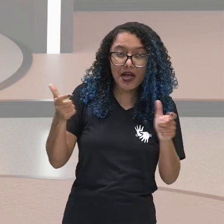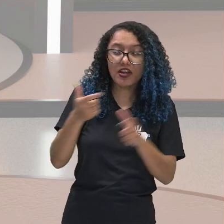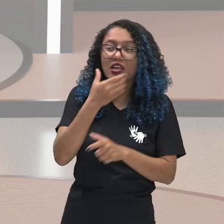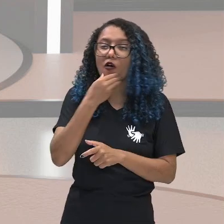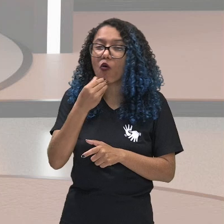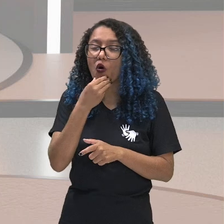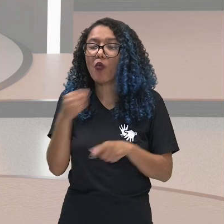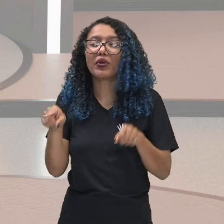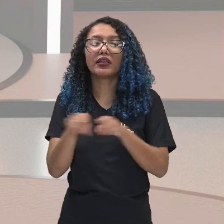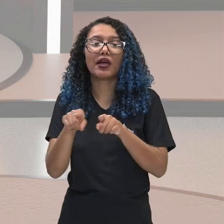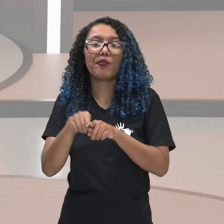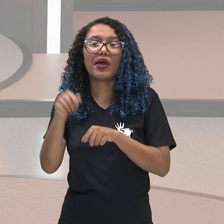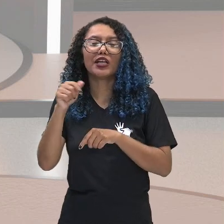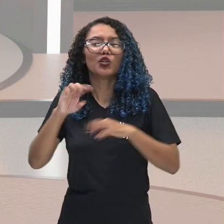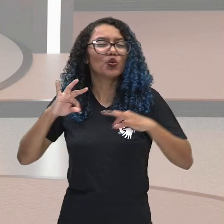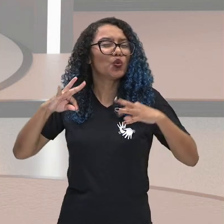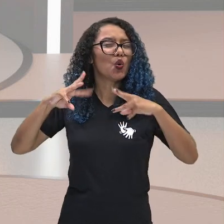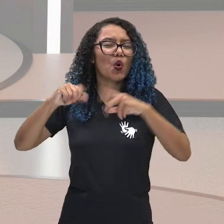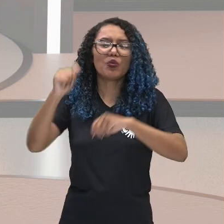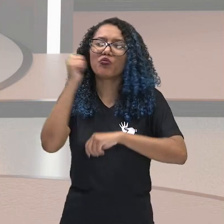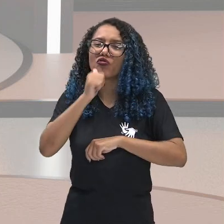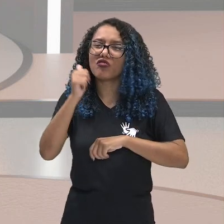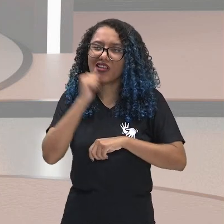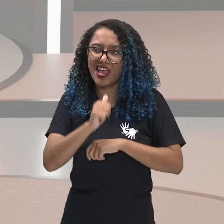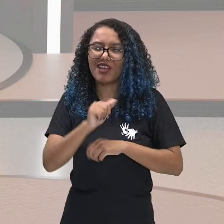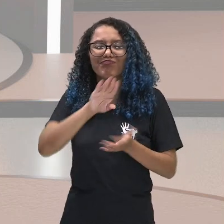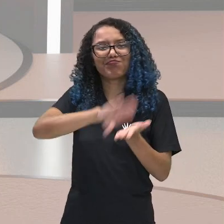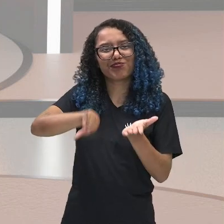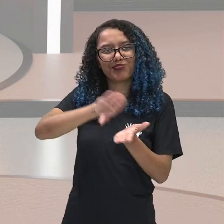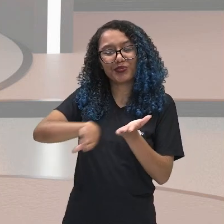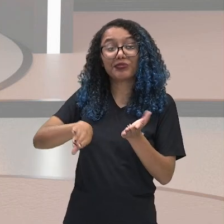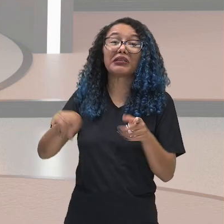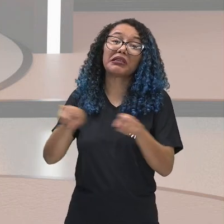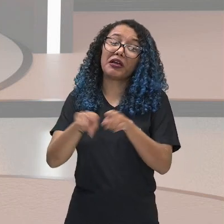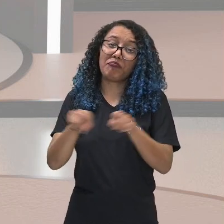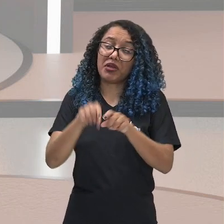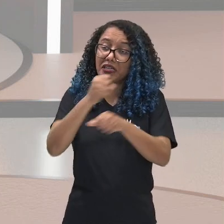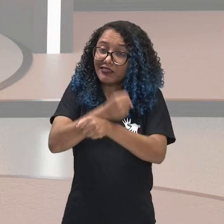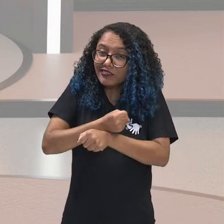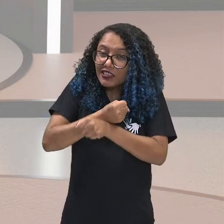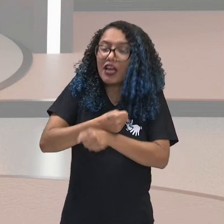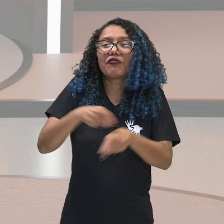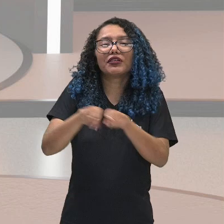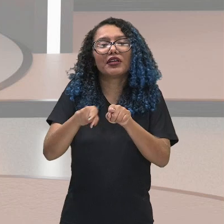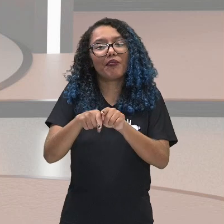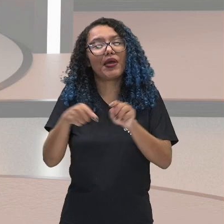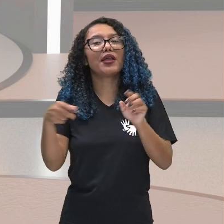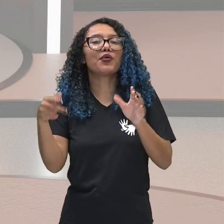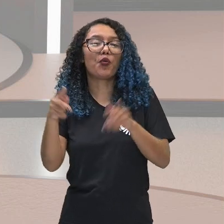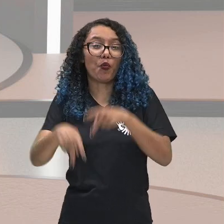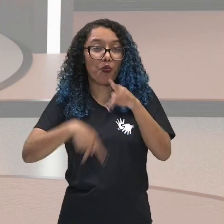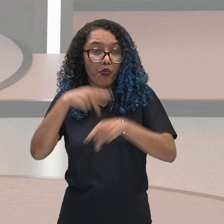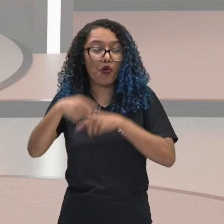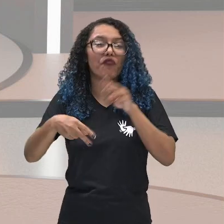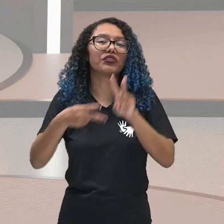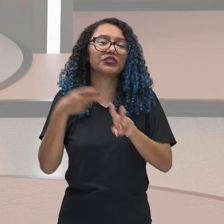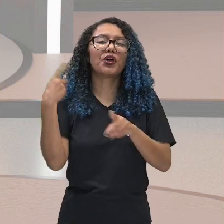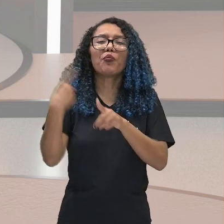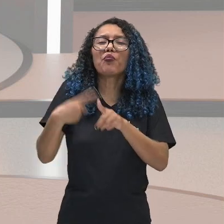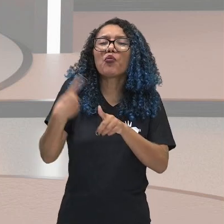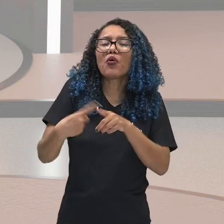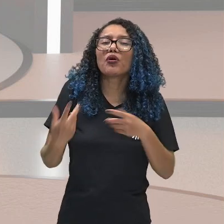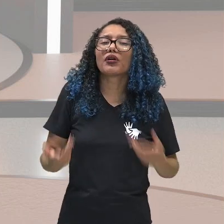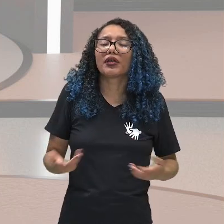a totalidade das mulheres, dos escravos e dos povos originários, que eram, então, os povos indígenas. Isso porque na